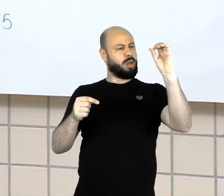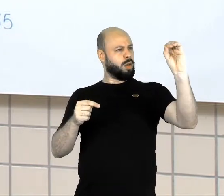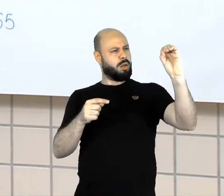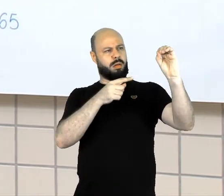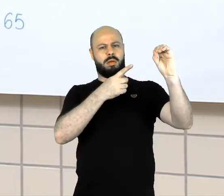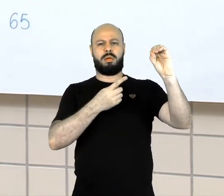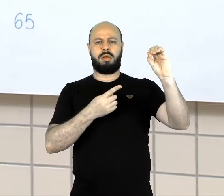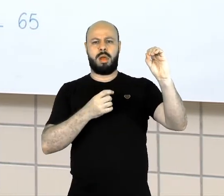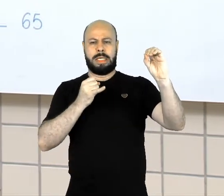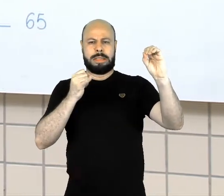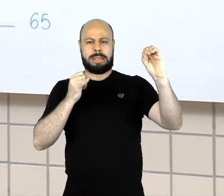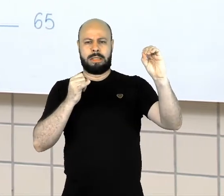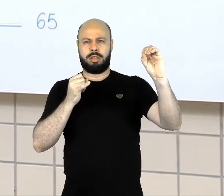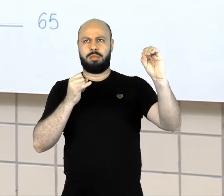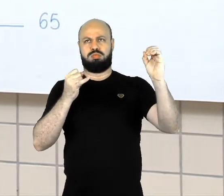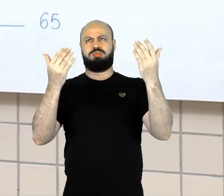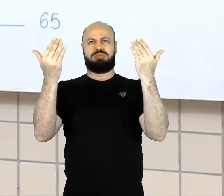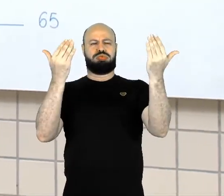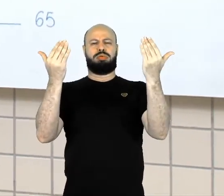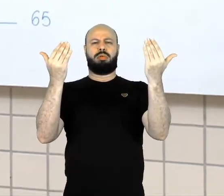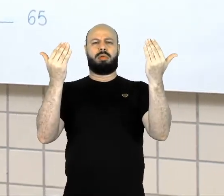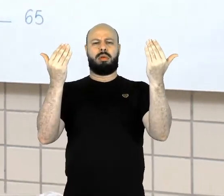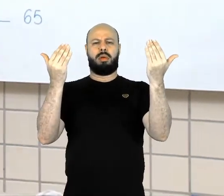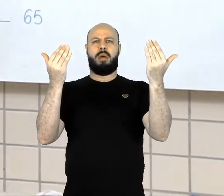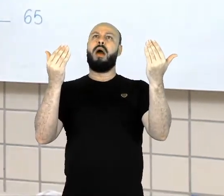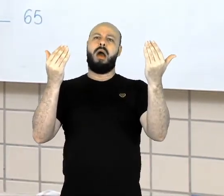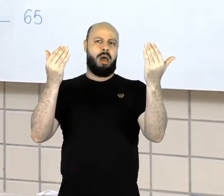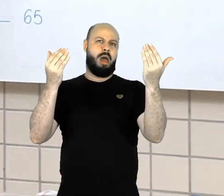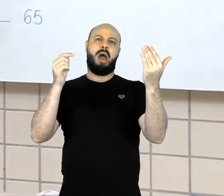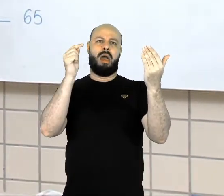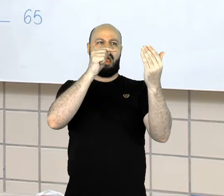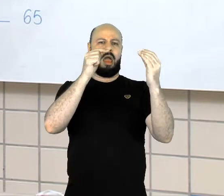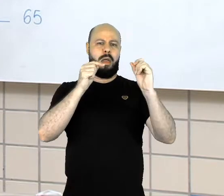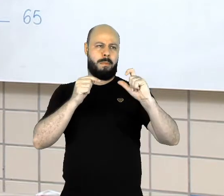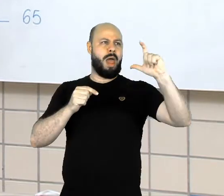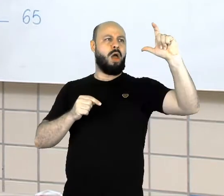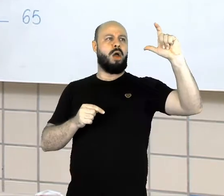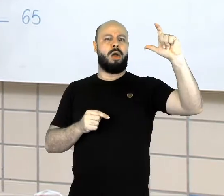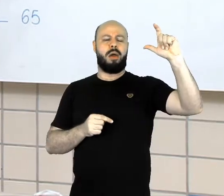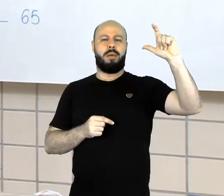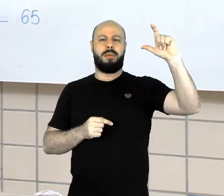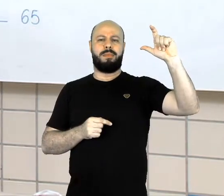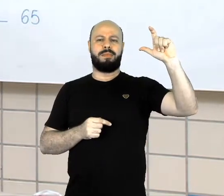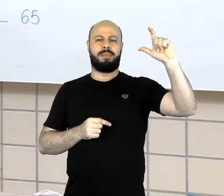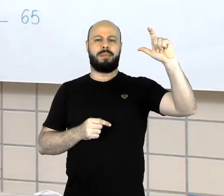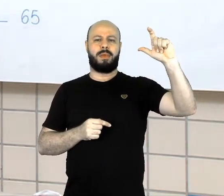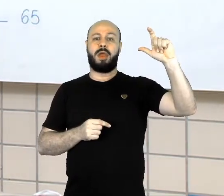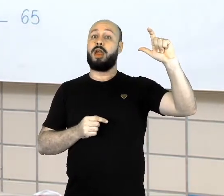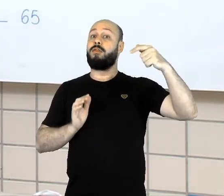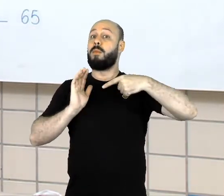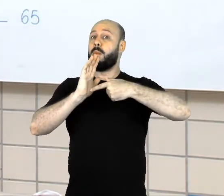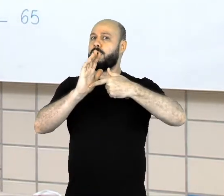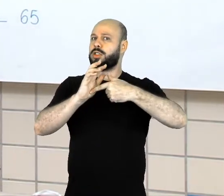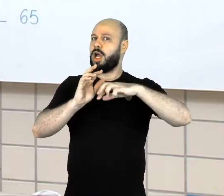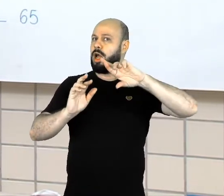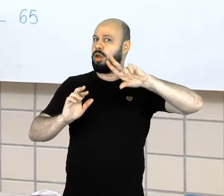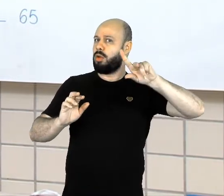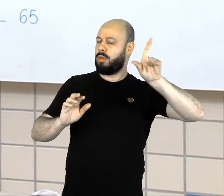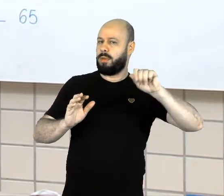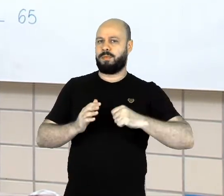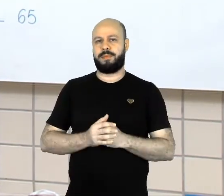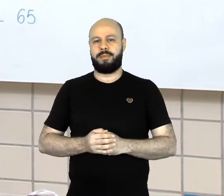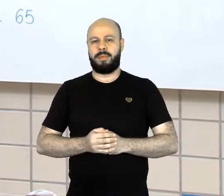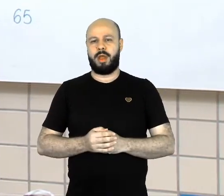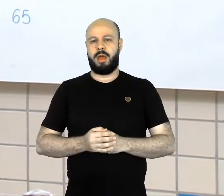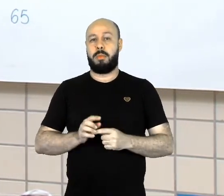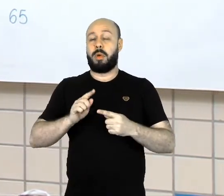de cara aqui, você vai dizer, ah, o maior é esse aqui. E eu vou te mostrar que não é. Porque você